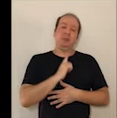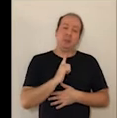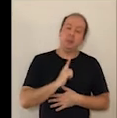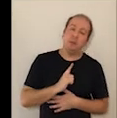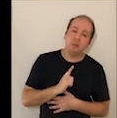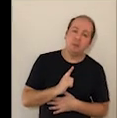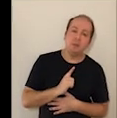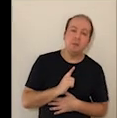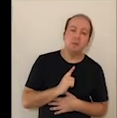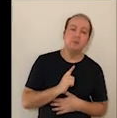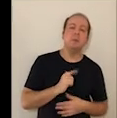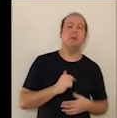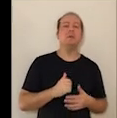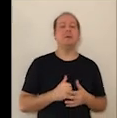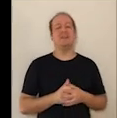precioso.